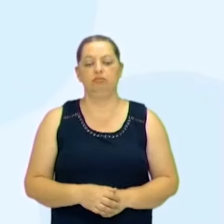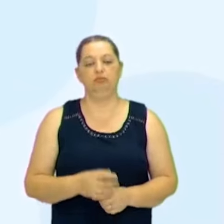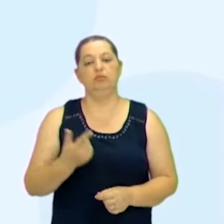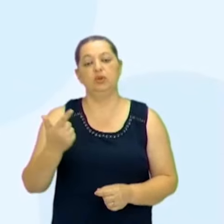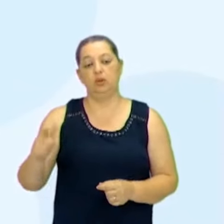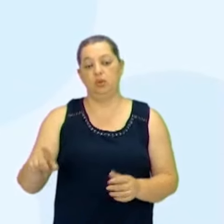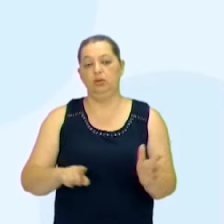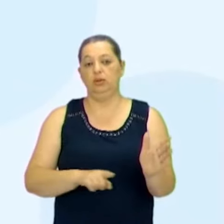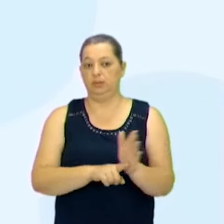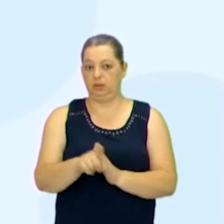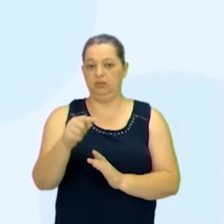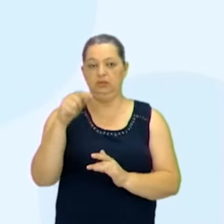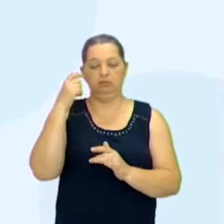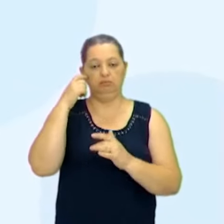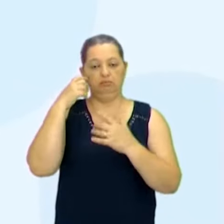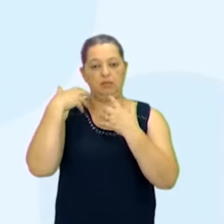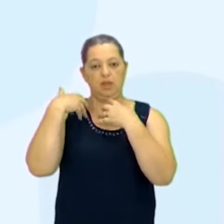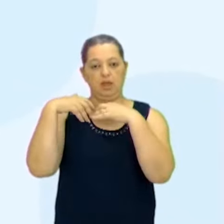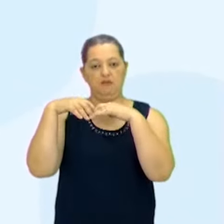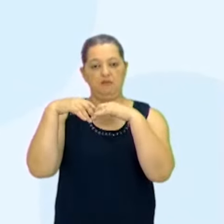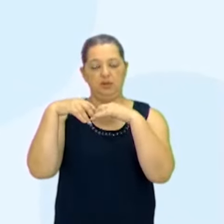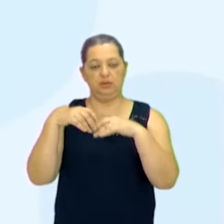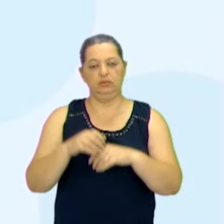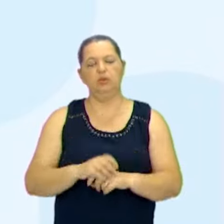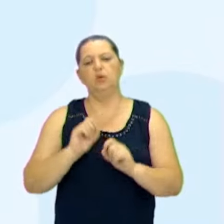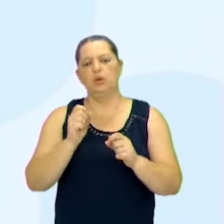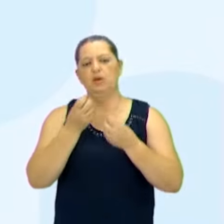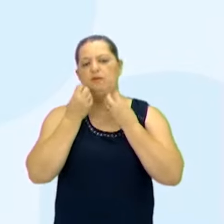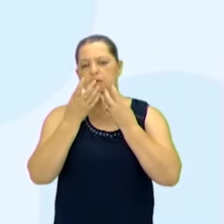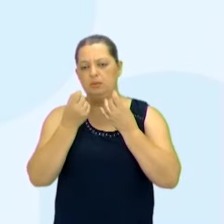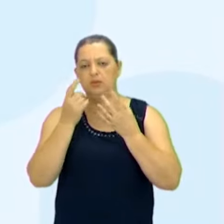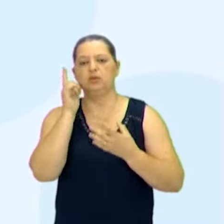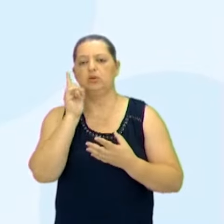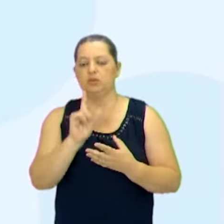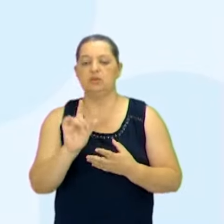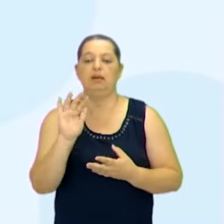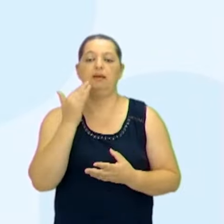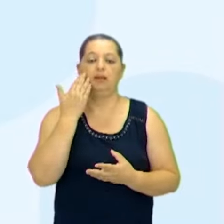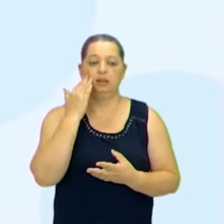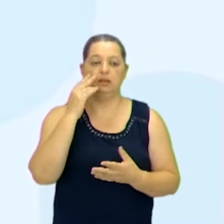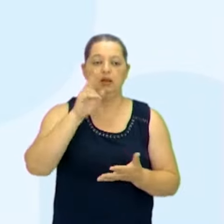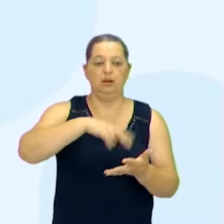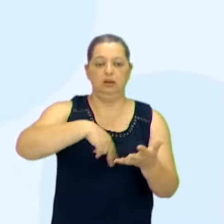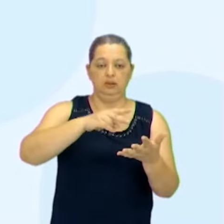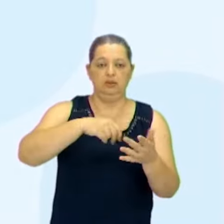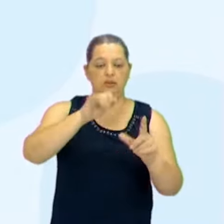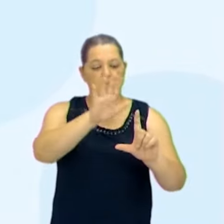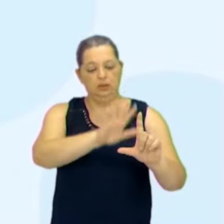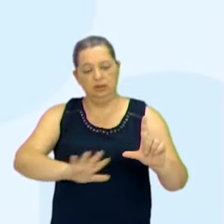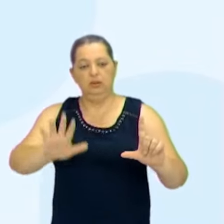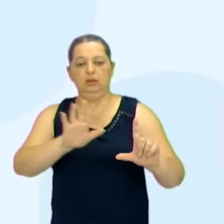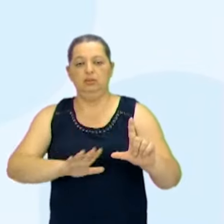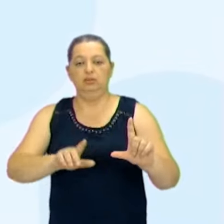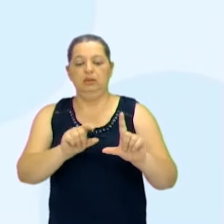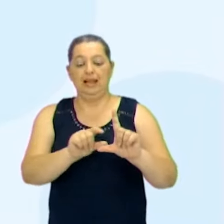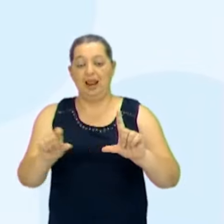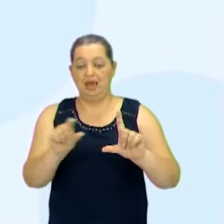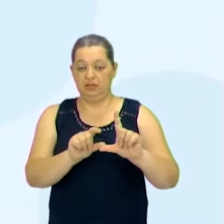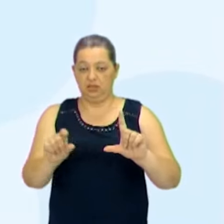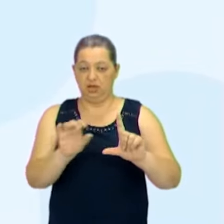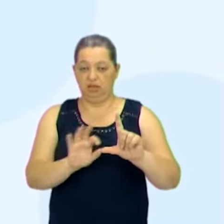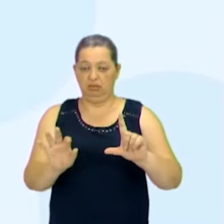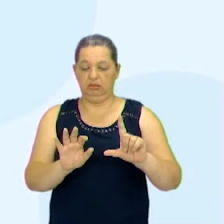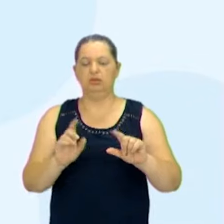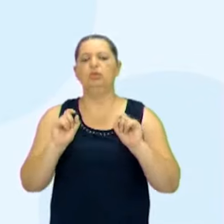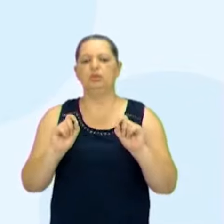gente refletir. Quais informações você consegue inferir a partir da leitura das imagens e suas legendas? Então, assim, o que